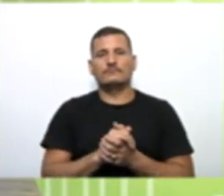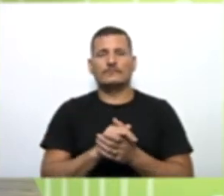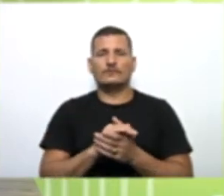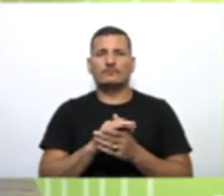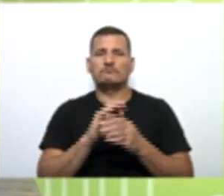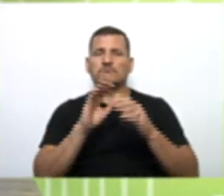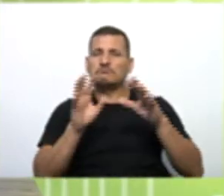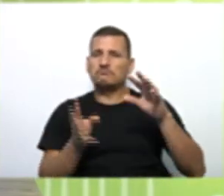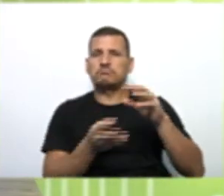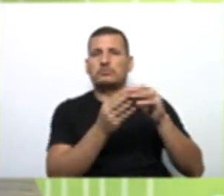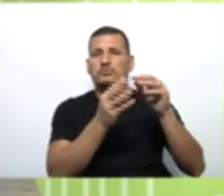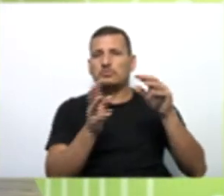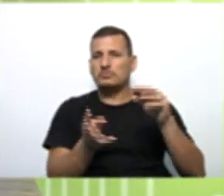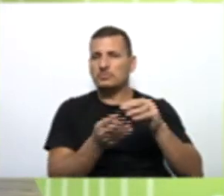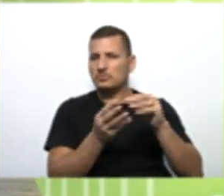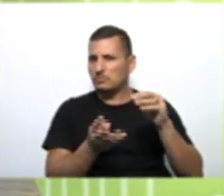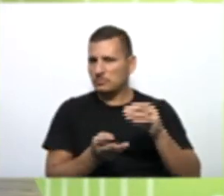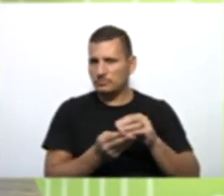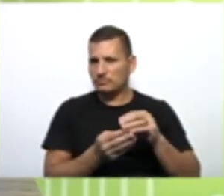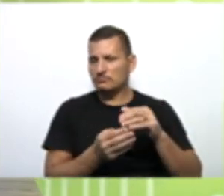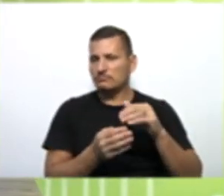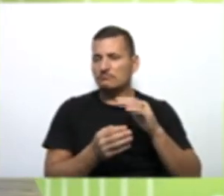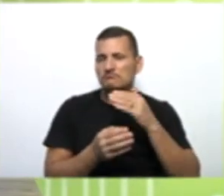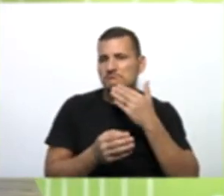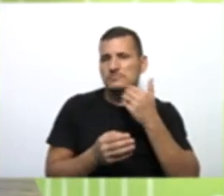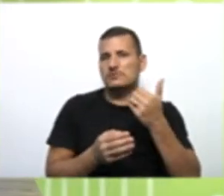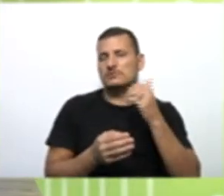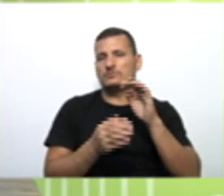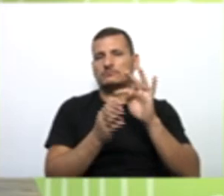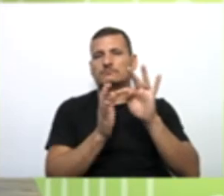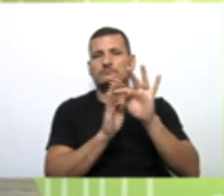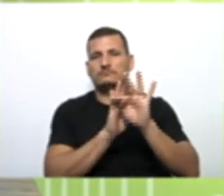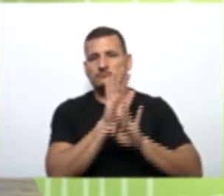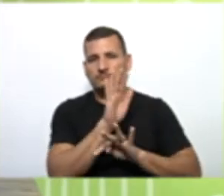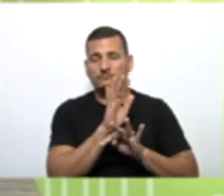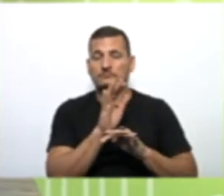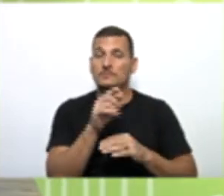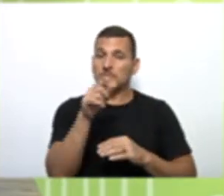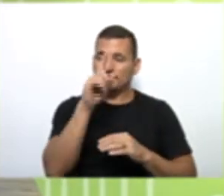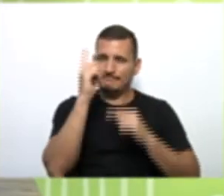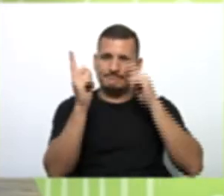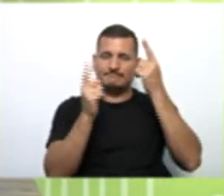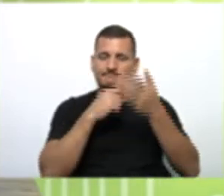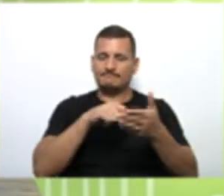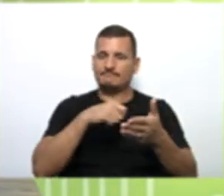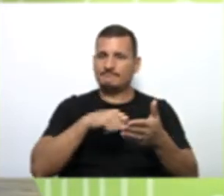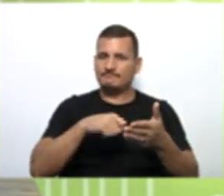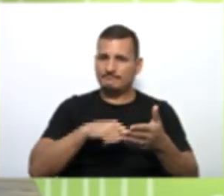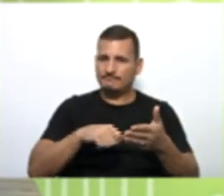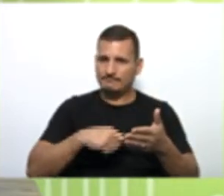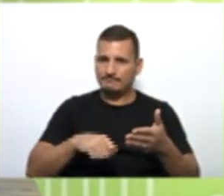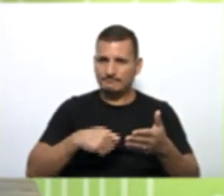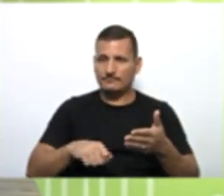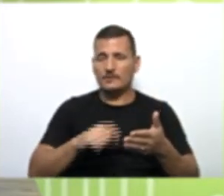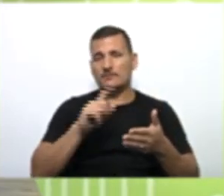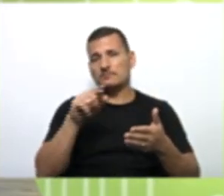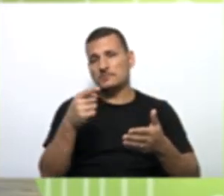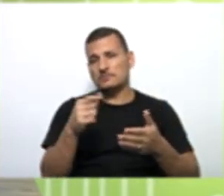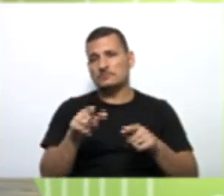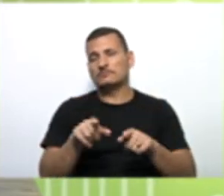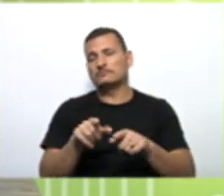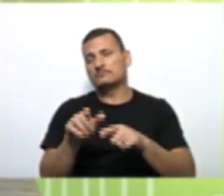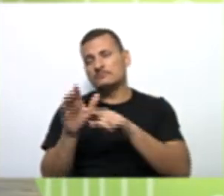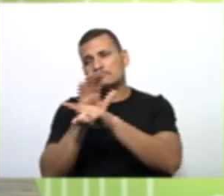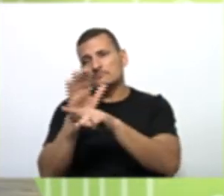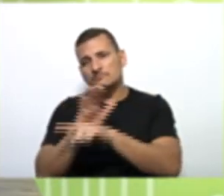completar essa elaboração para o texto ficar mais caprichado com as palavras de vocês e aplicar o questionário, como o